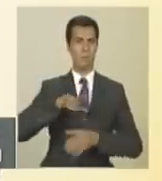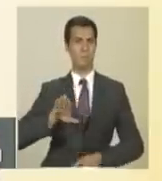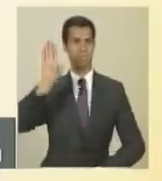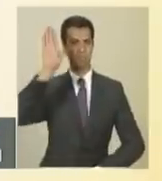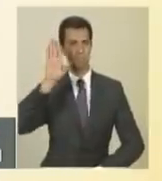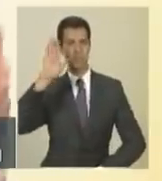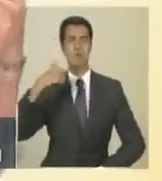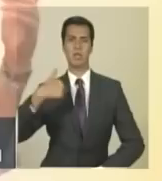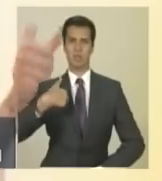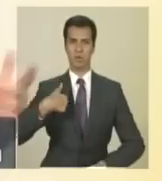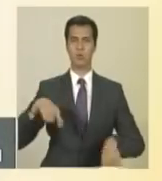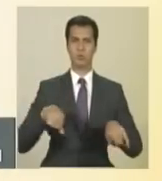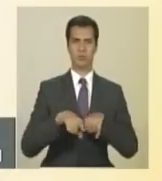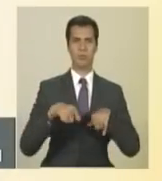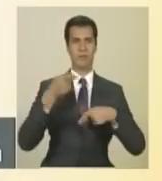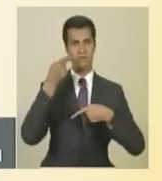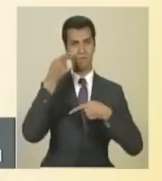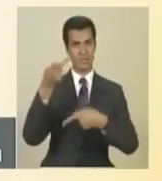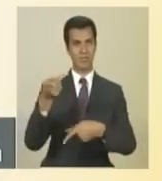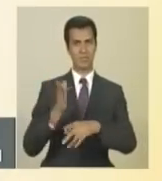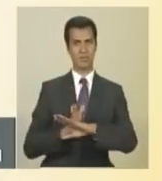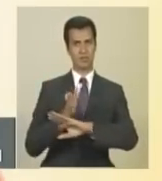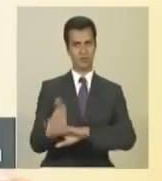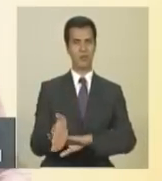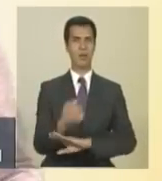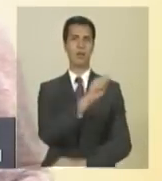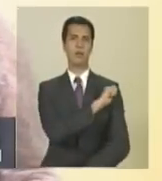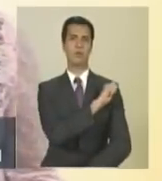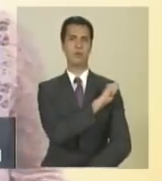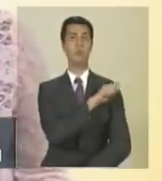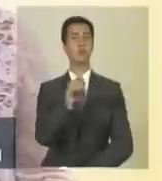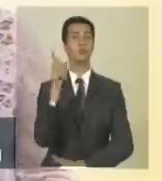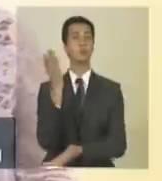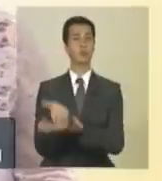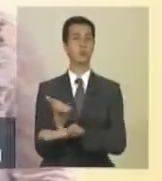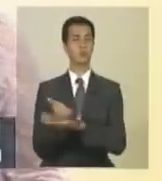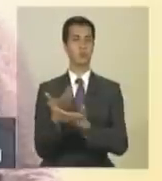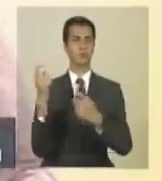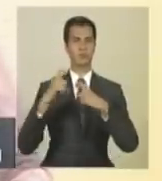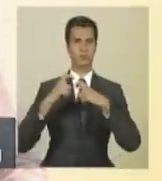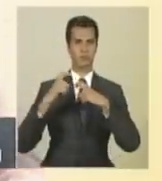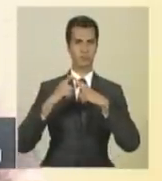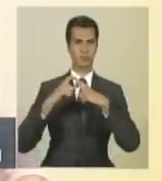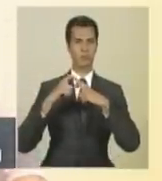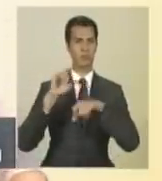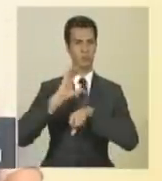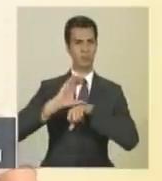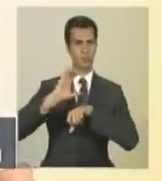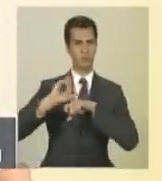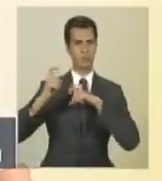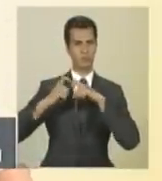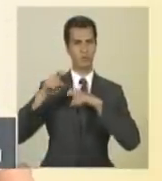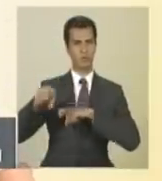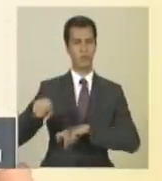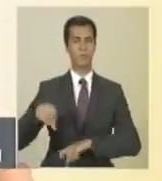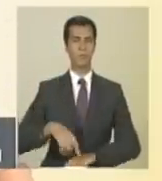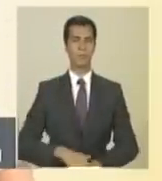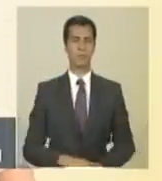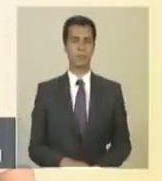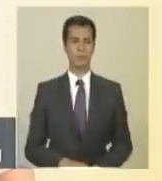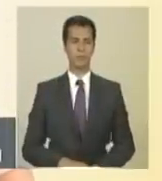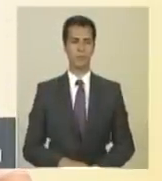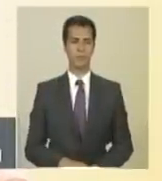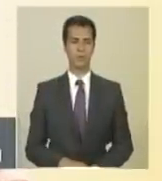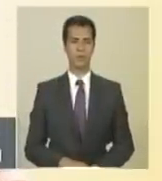uma aluna também de medicina. E essa aluna de medicina, doutora Carla Laís,